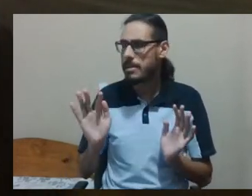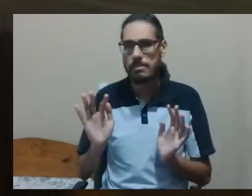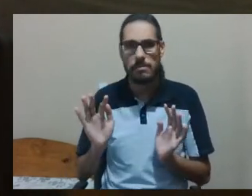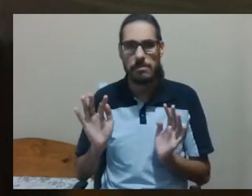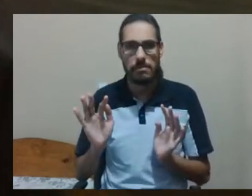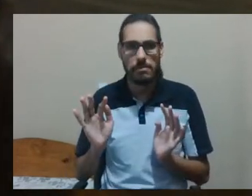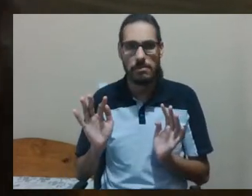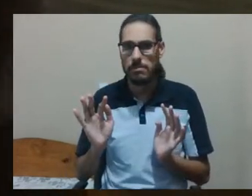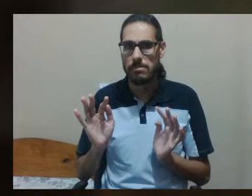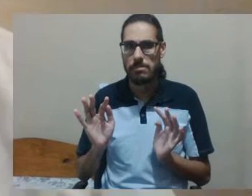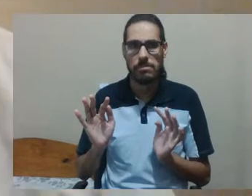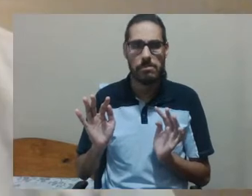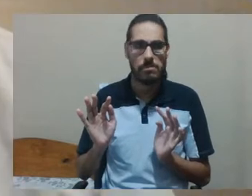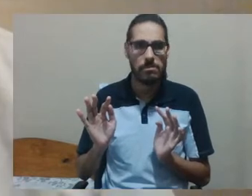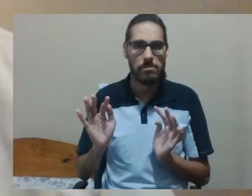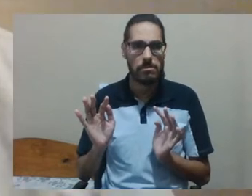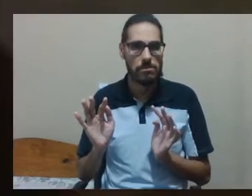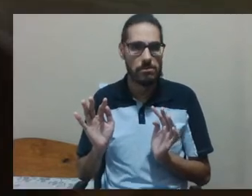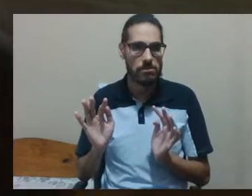Só um minutinho.